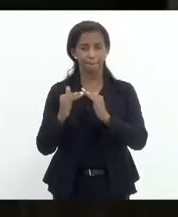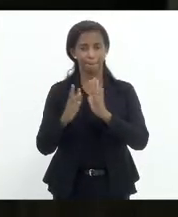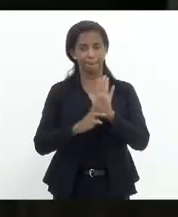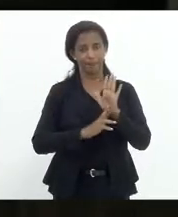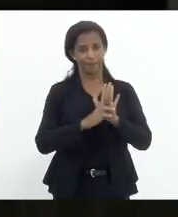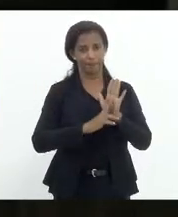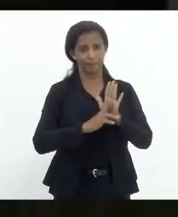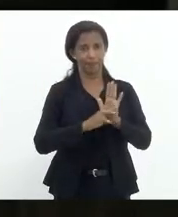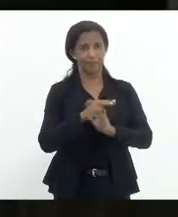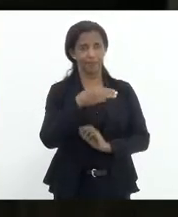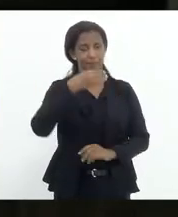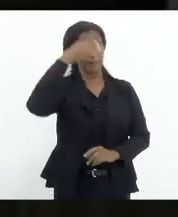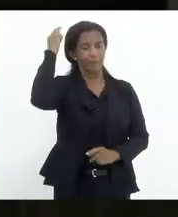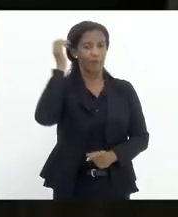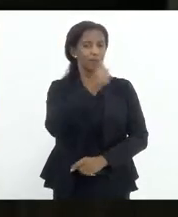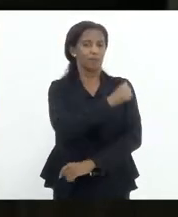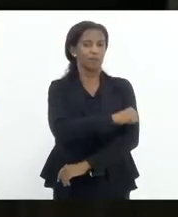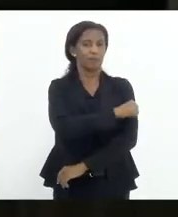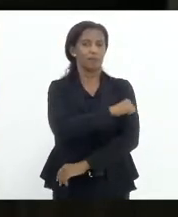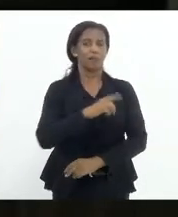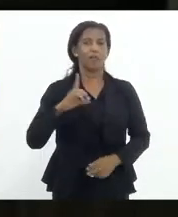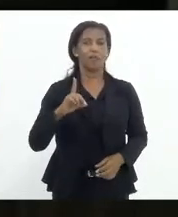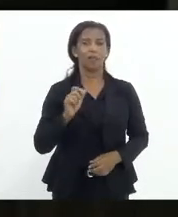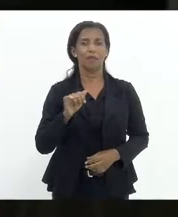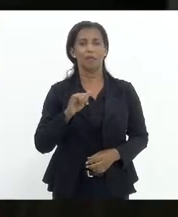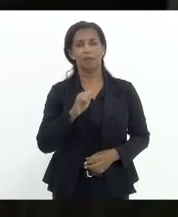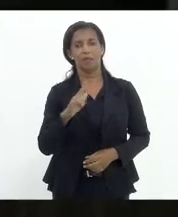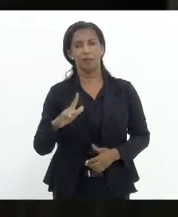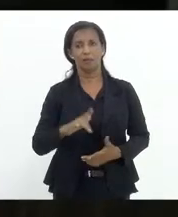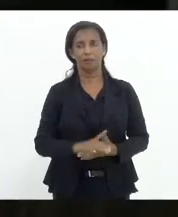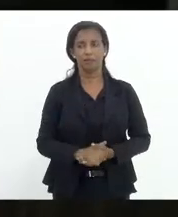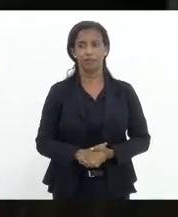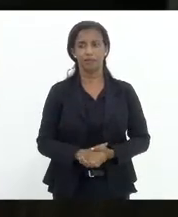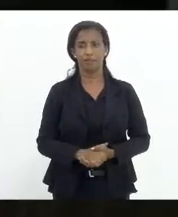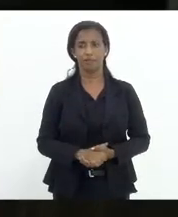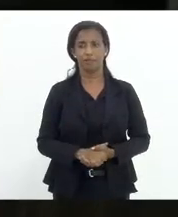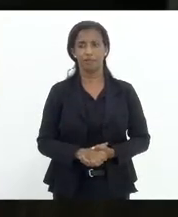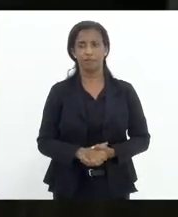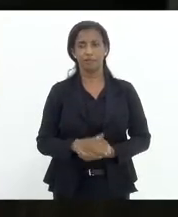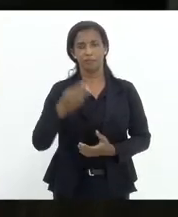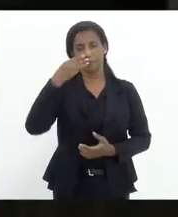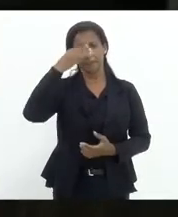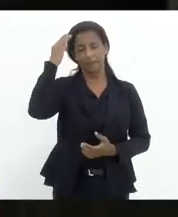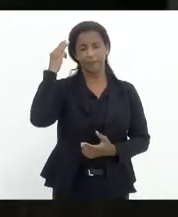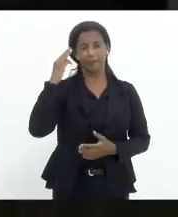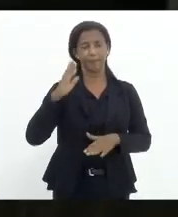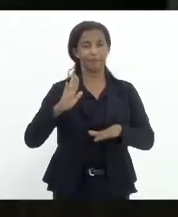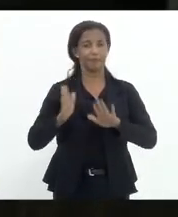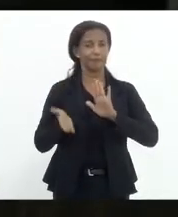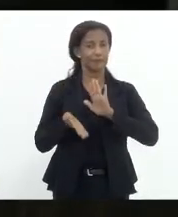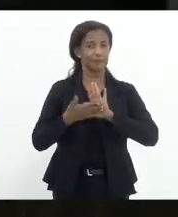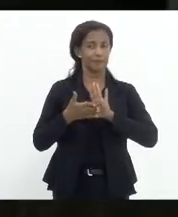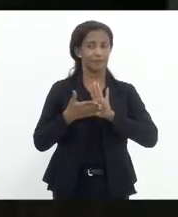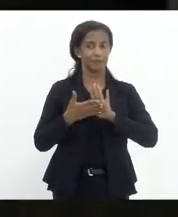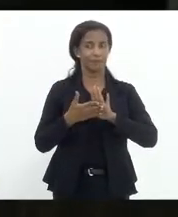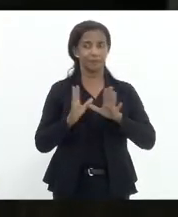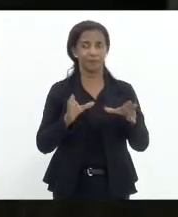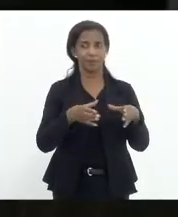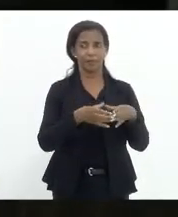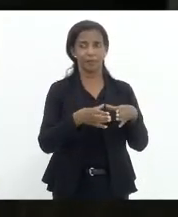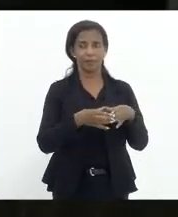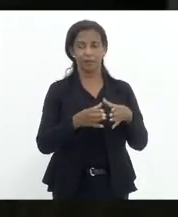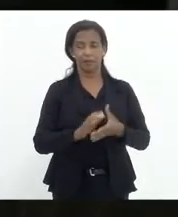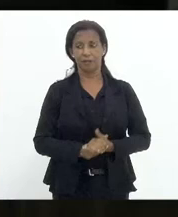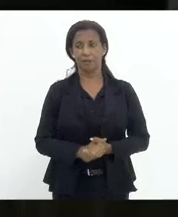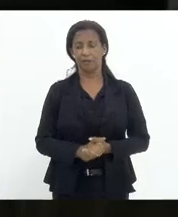relator Deputado Márcio Pacheco enfermeira Rejane danniel librelon Márcio Pacheco prendendo de pareceres das